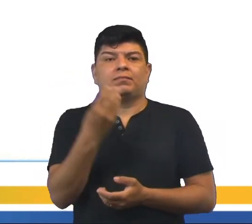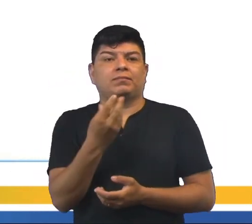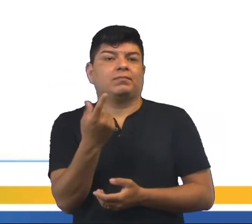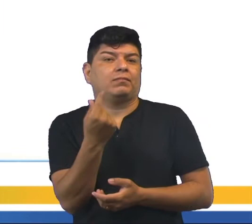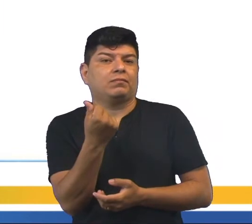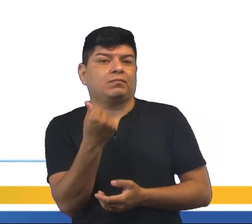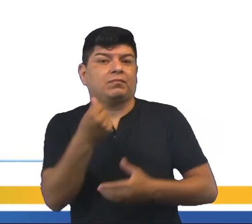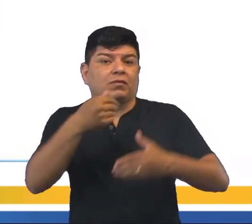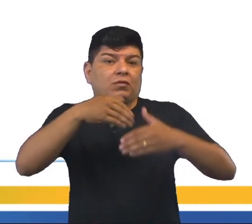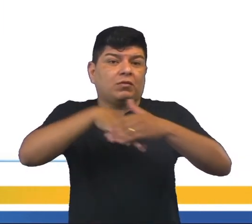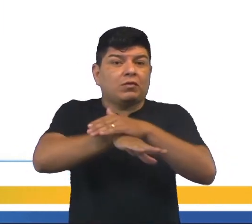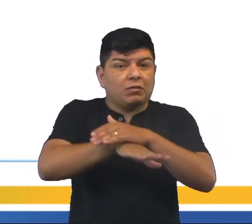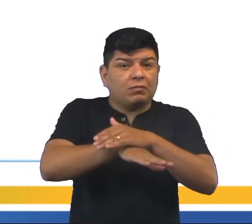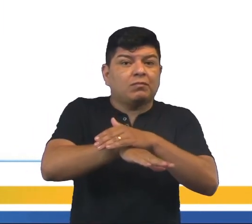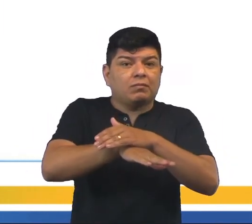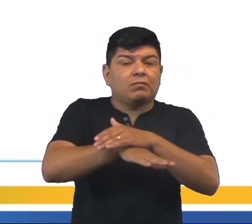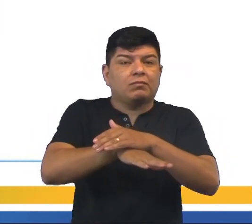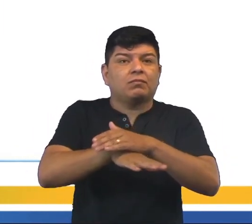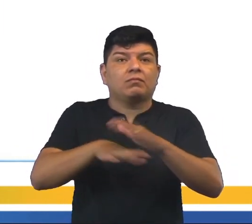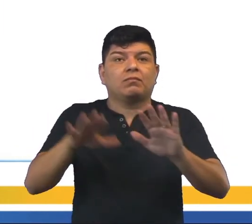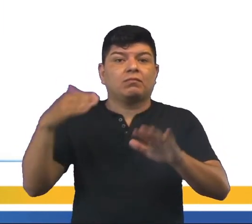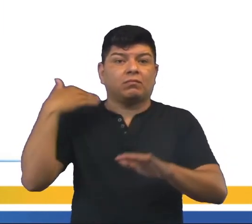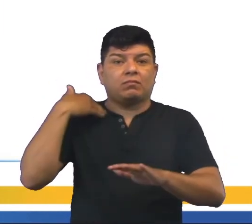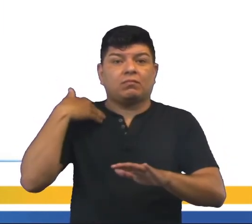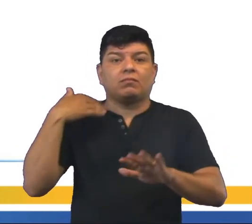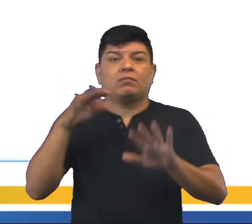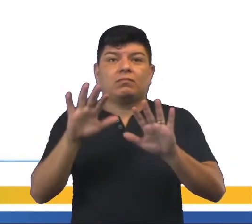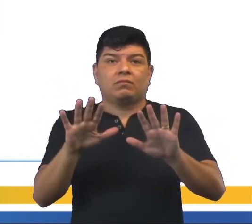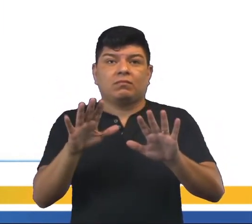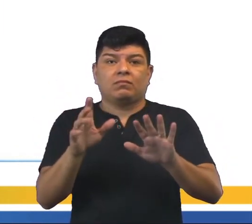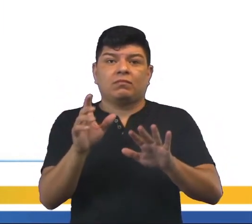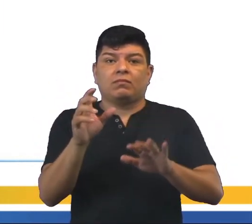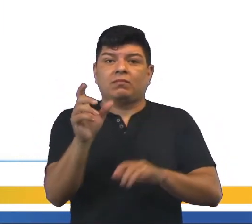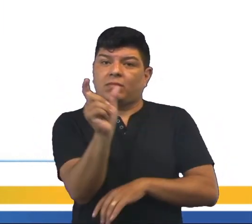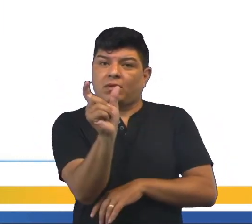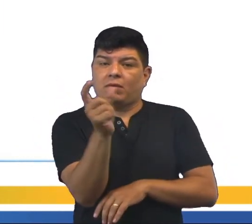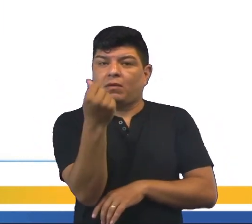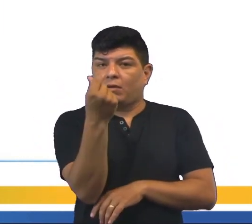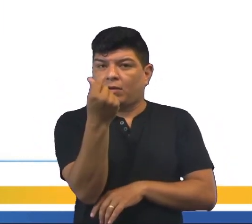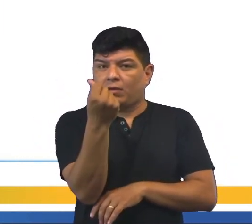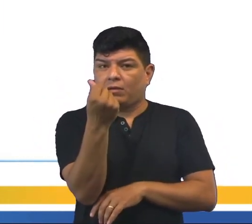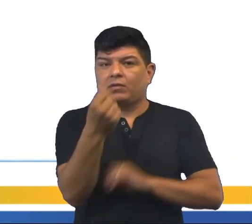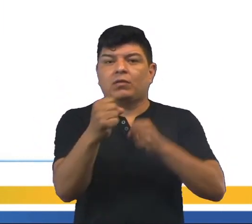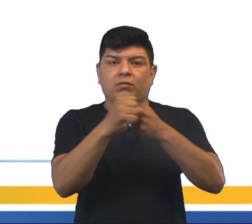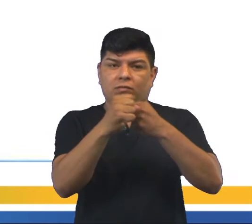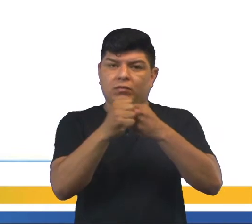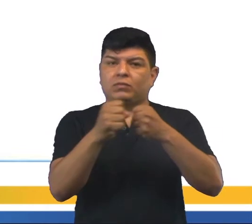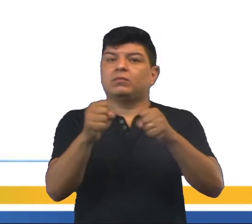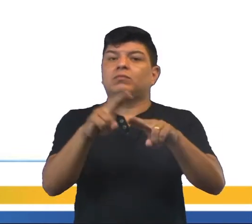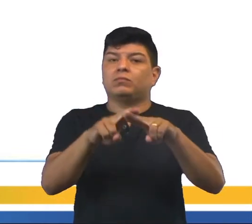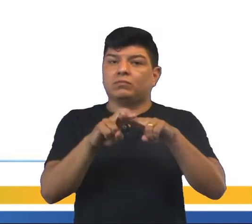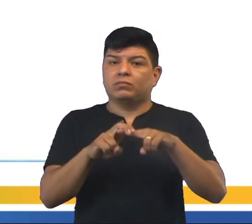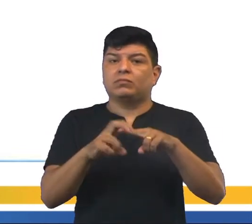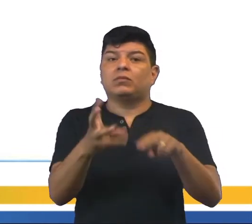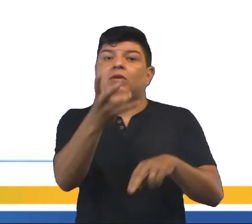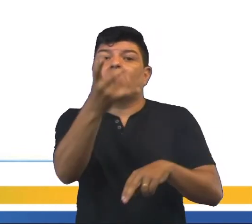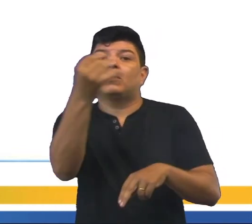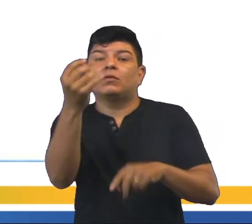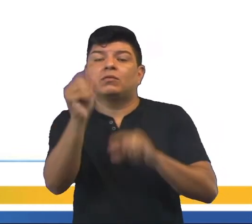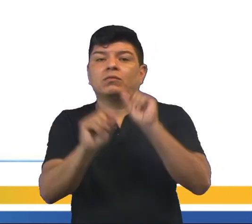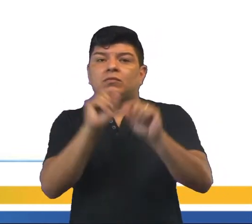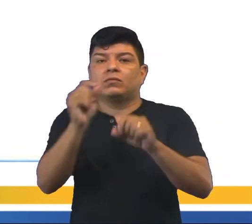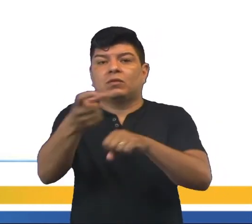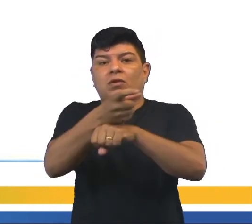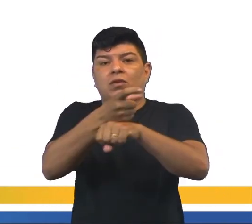Quanto dinheiro você guardou na poupança? O quanto também, observe que a palavra dinheiro é um substantivo, né? Que é um substantivo. E o quanto, ele